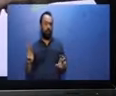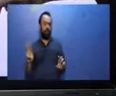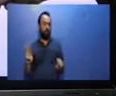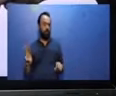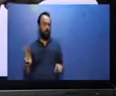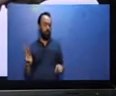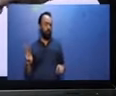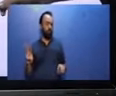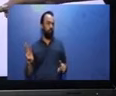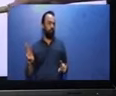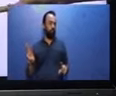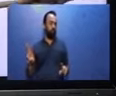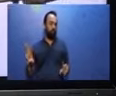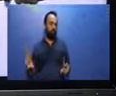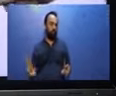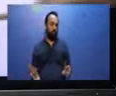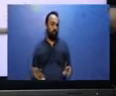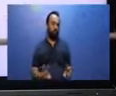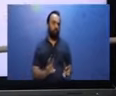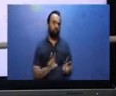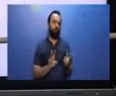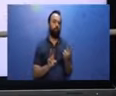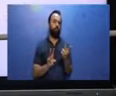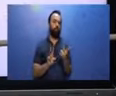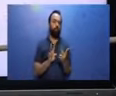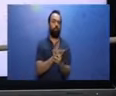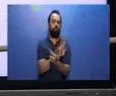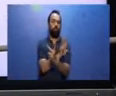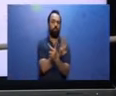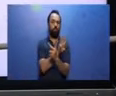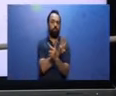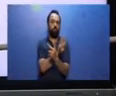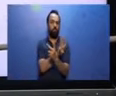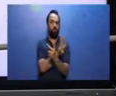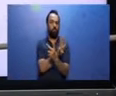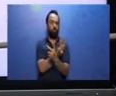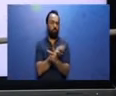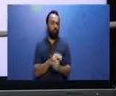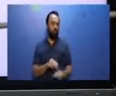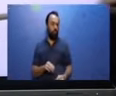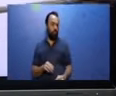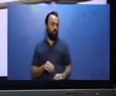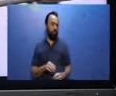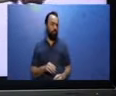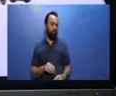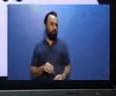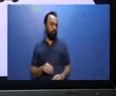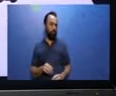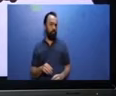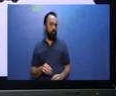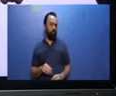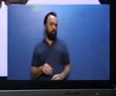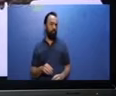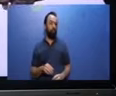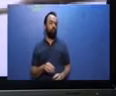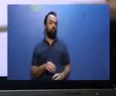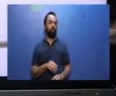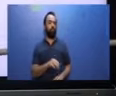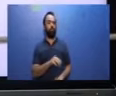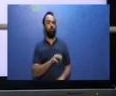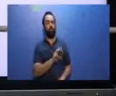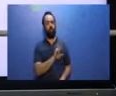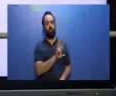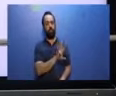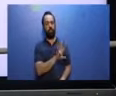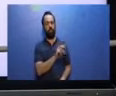vai multiplicar o hidrogênio então ele vai ficar aqui na frente como foi colocado aqui e aí nós vamos ter 6